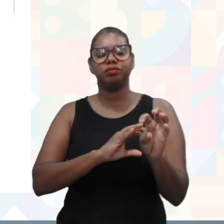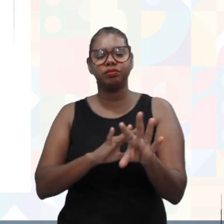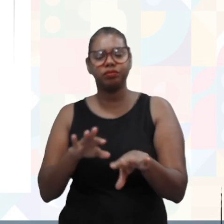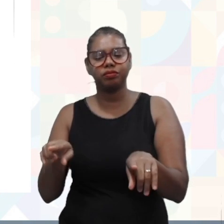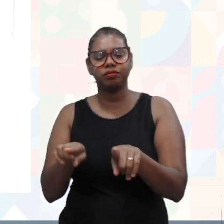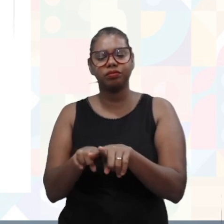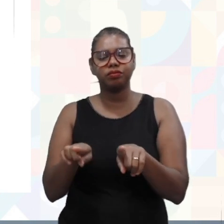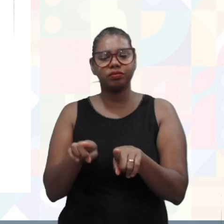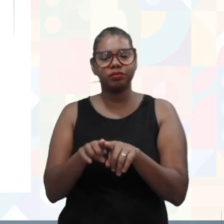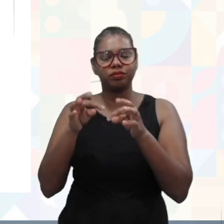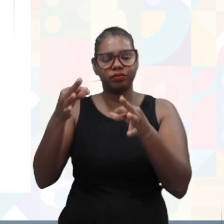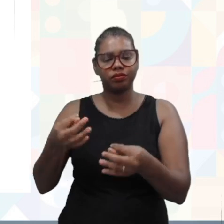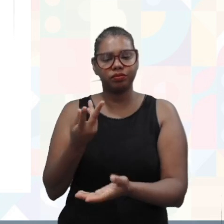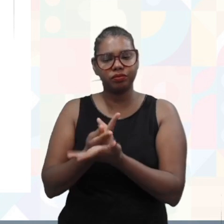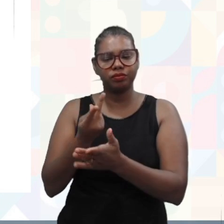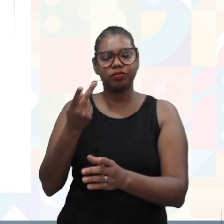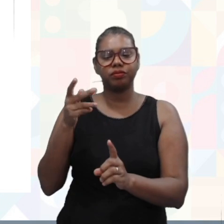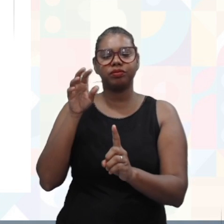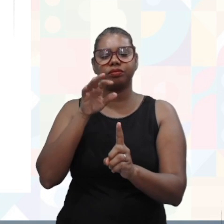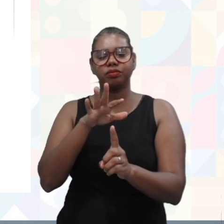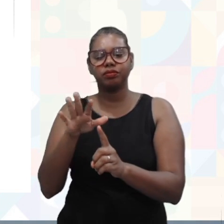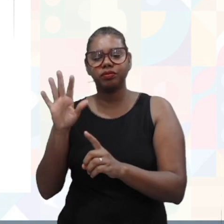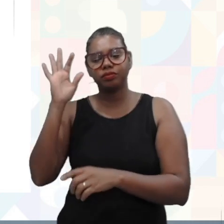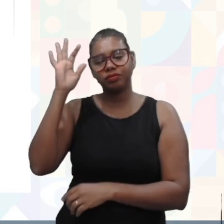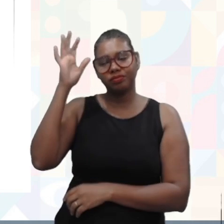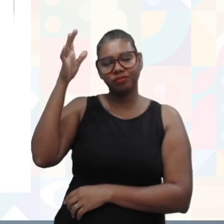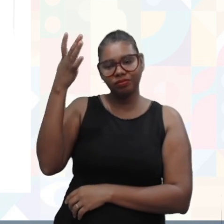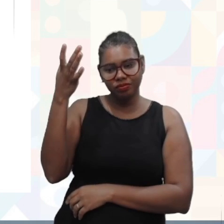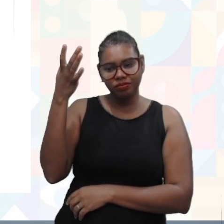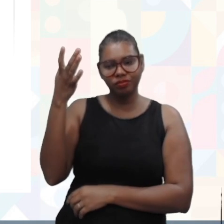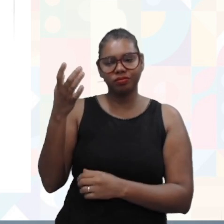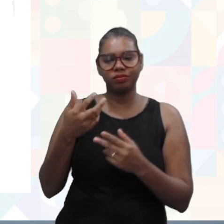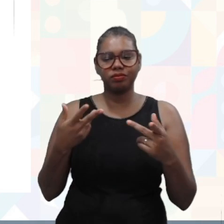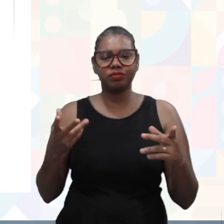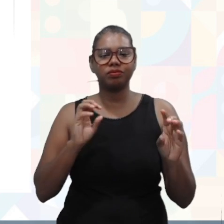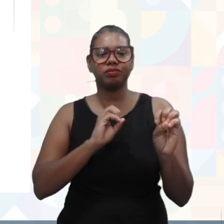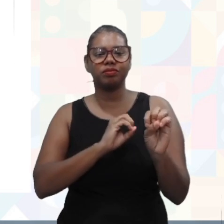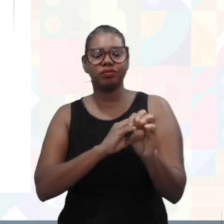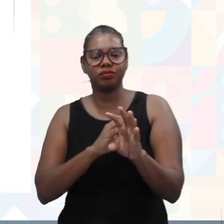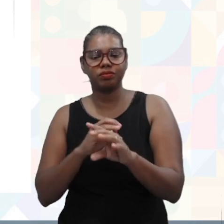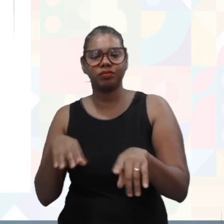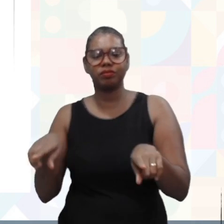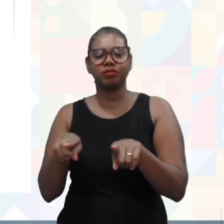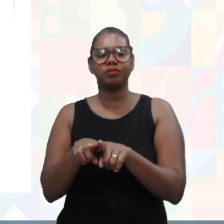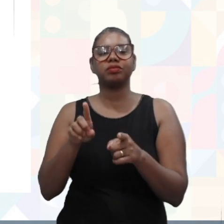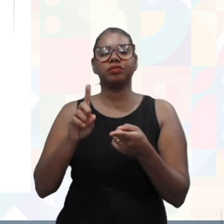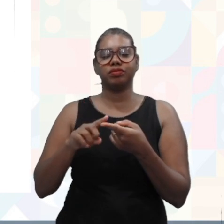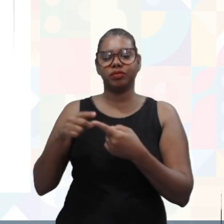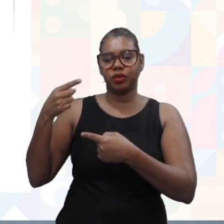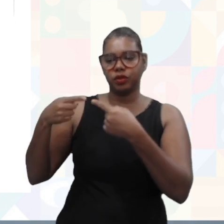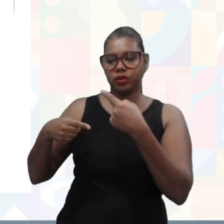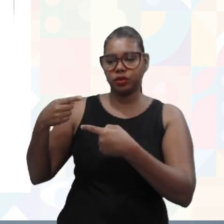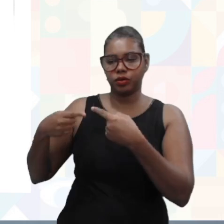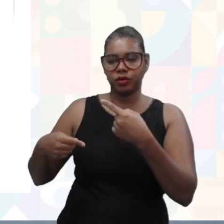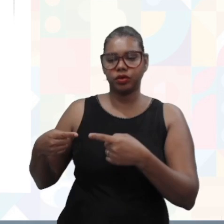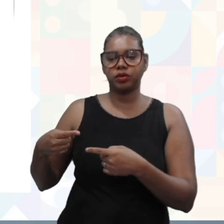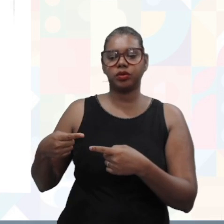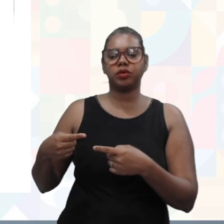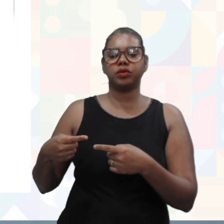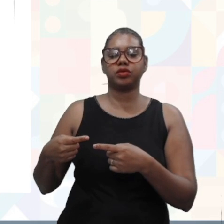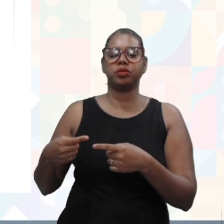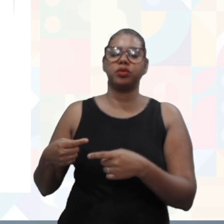educacionais. Então, tudo que se refere a resolver demandas da educação são as políticas públicas que